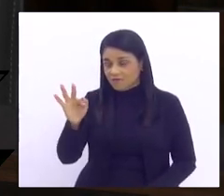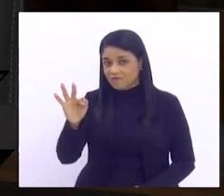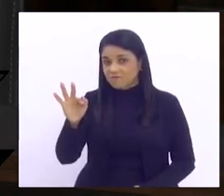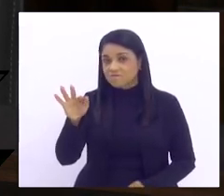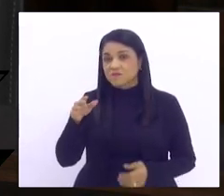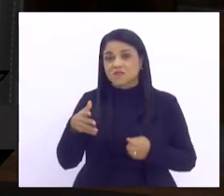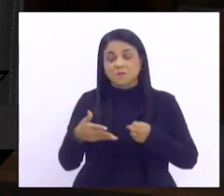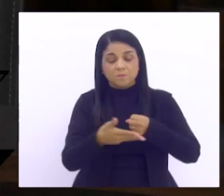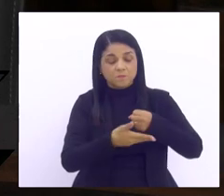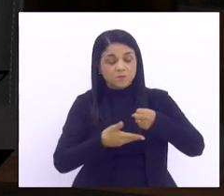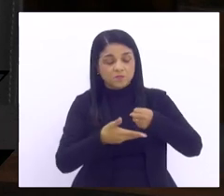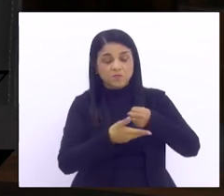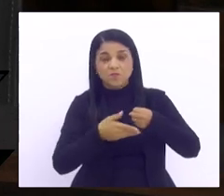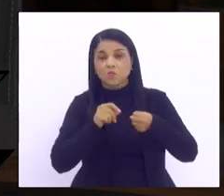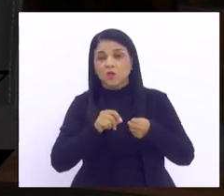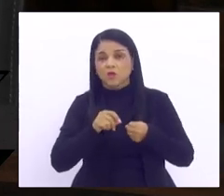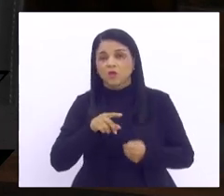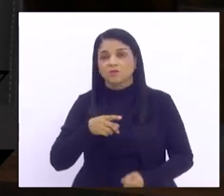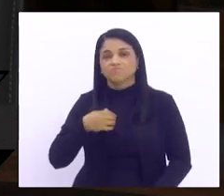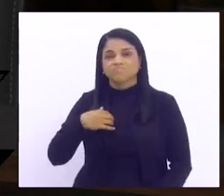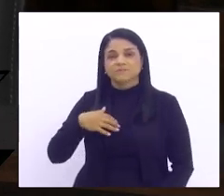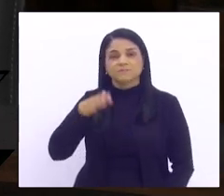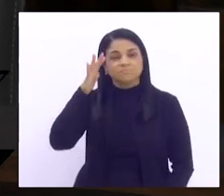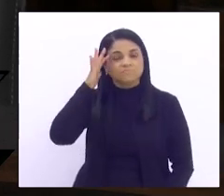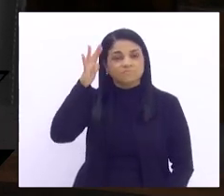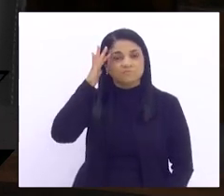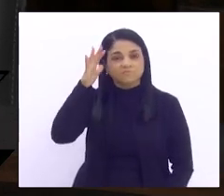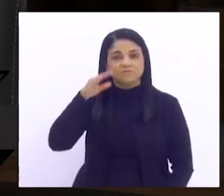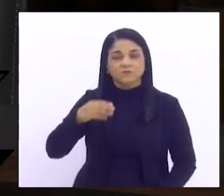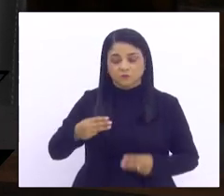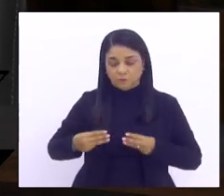fundamentado na doutrina do ministro Barroso.